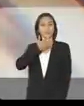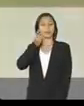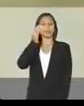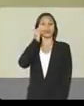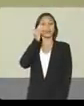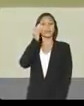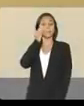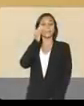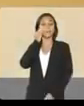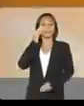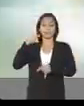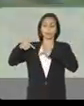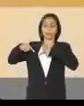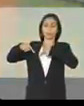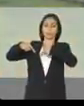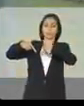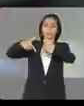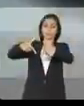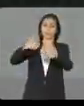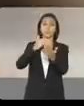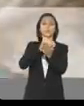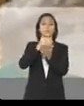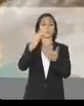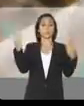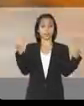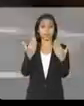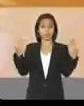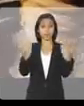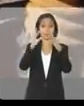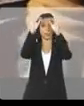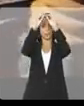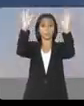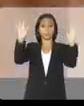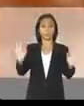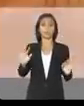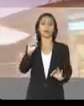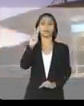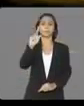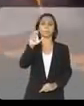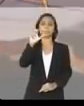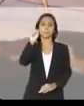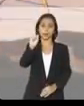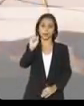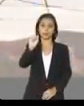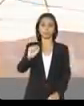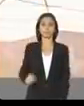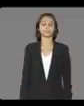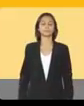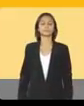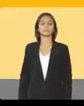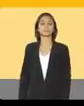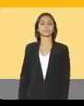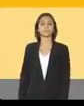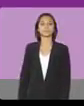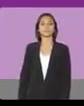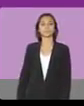Coragem, experiência, realização. Começa agora o programa de Eduardo Paes.